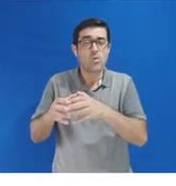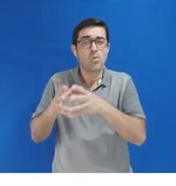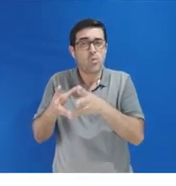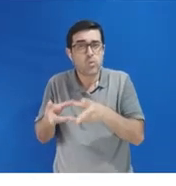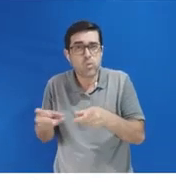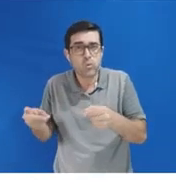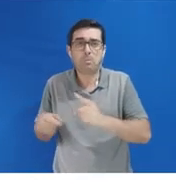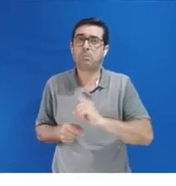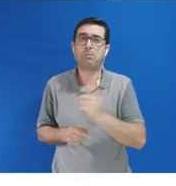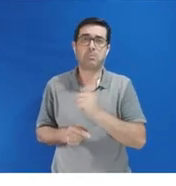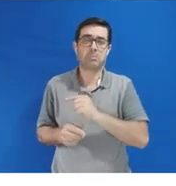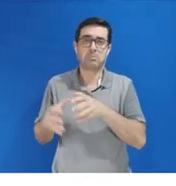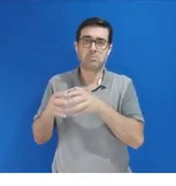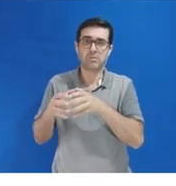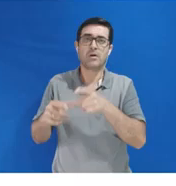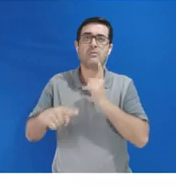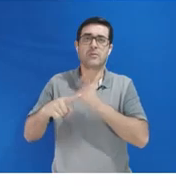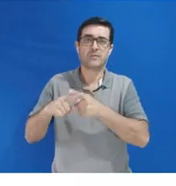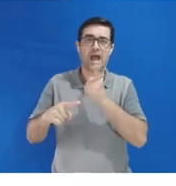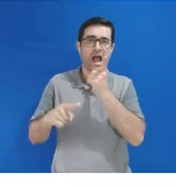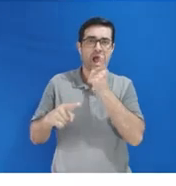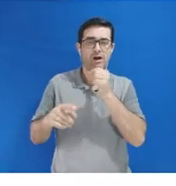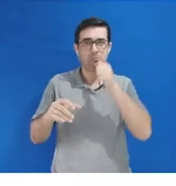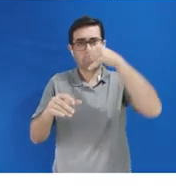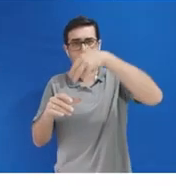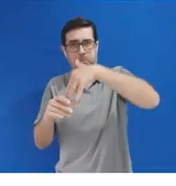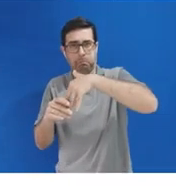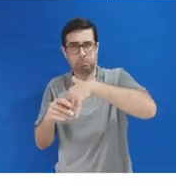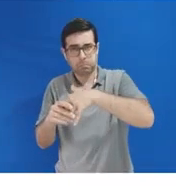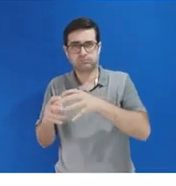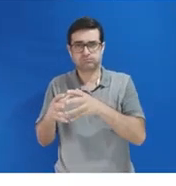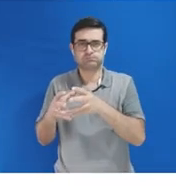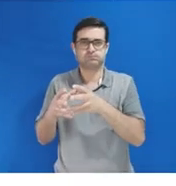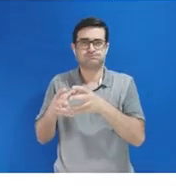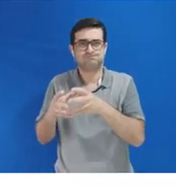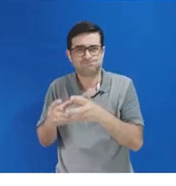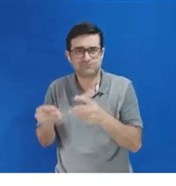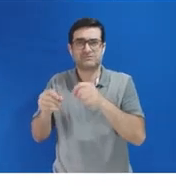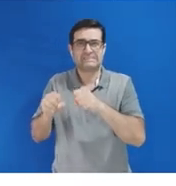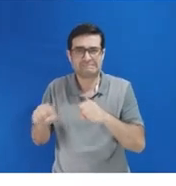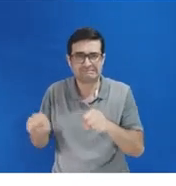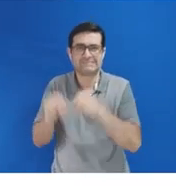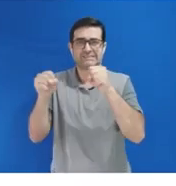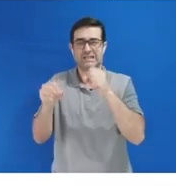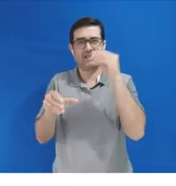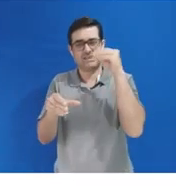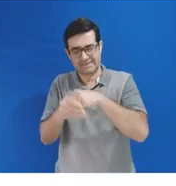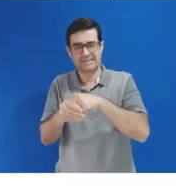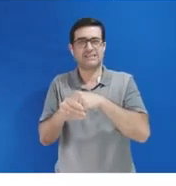quê? Porque para a água permear entre esse retículo e quebrar